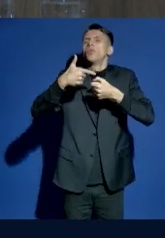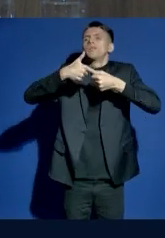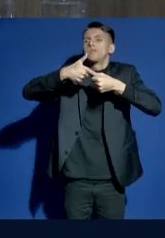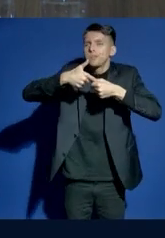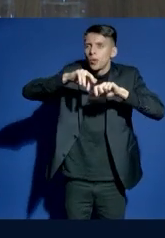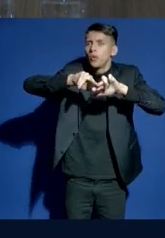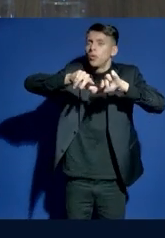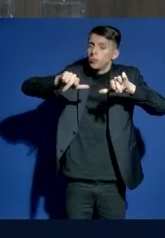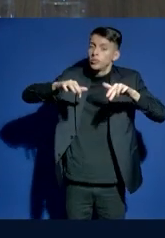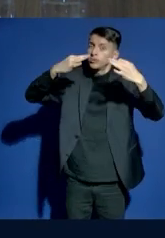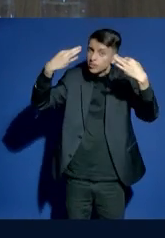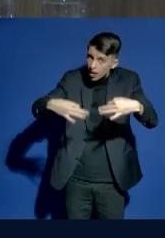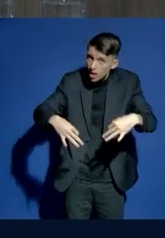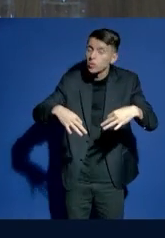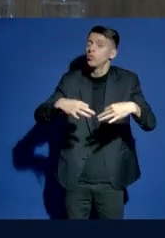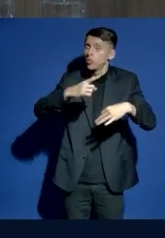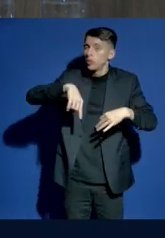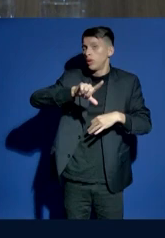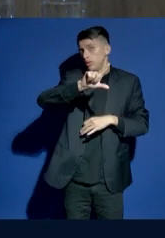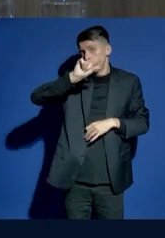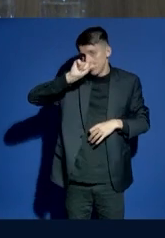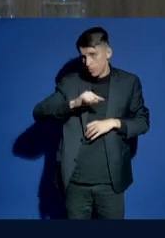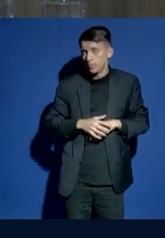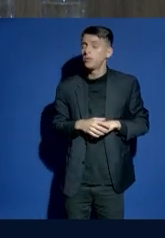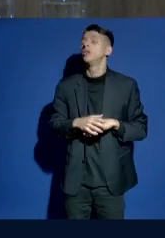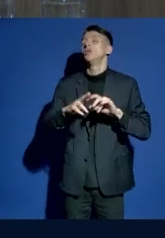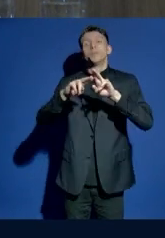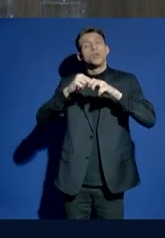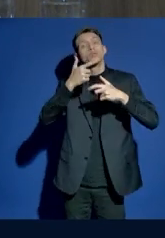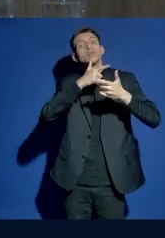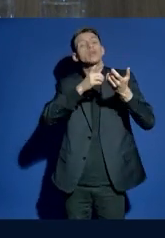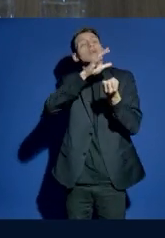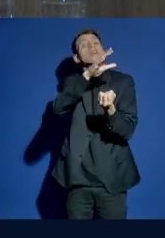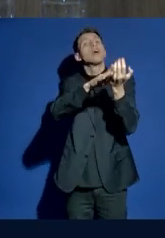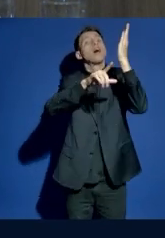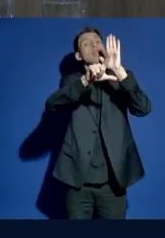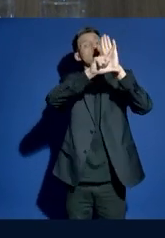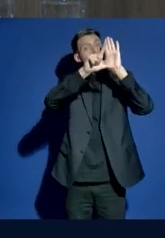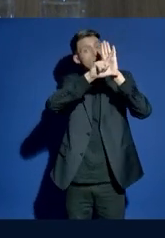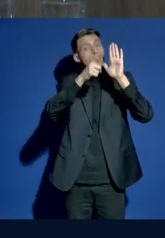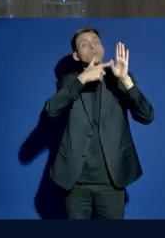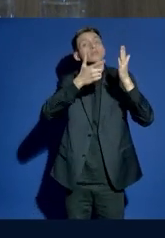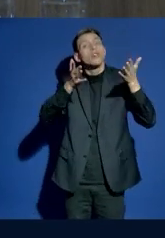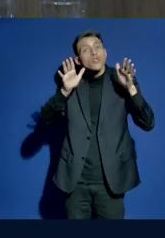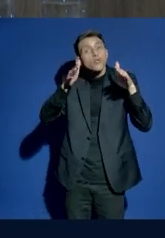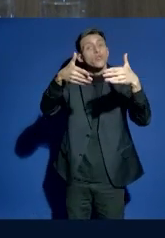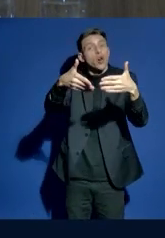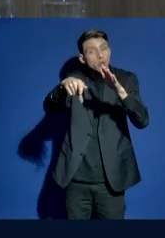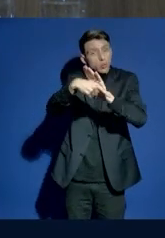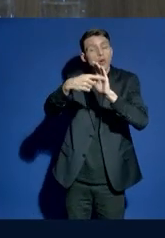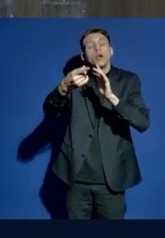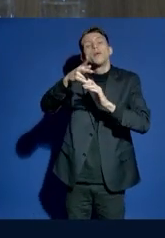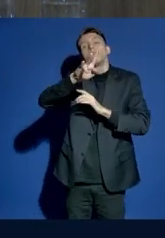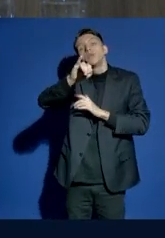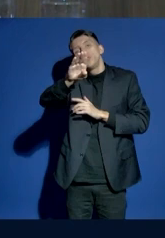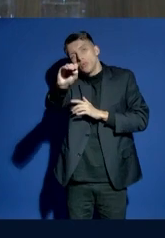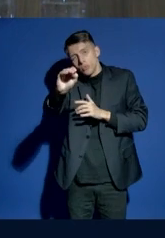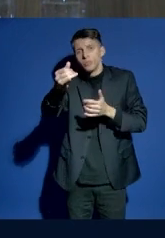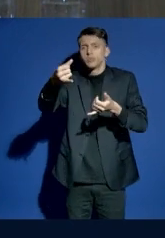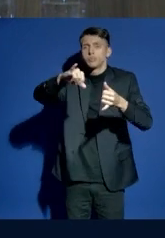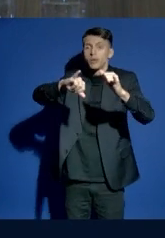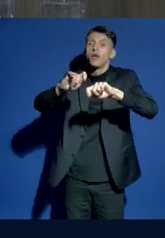maneira adequada e alinhada à commodity global que ela é, e, com isso, construir políticas públicas para o setor de biocombustíveis poderem transicionar.